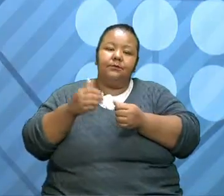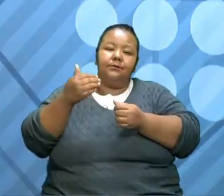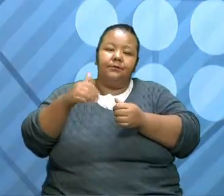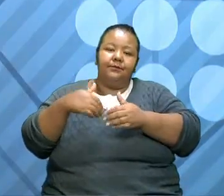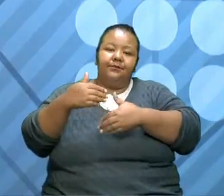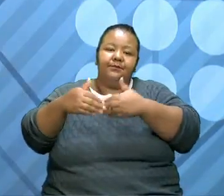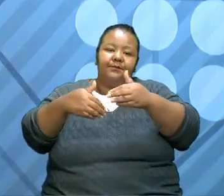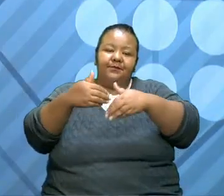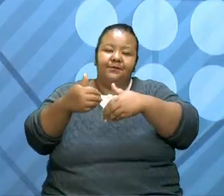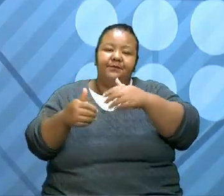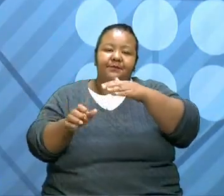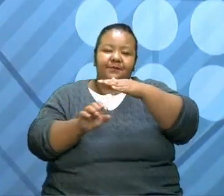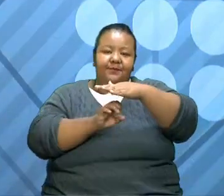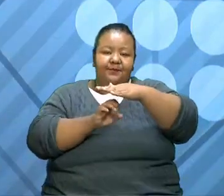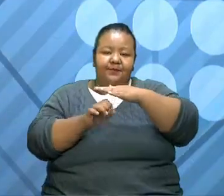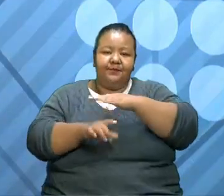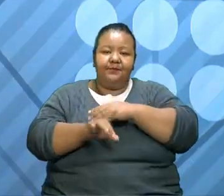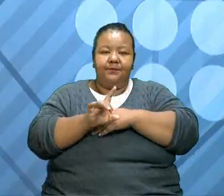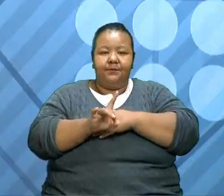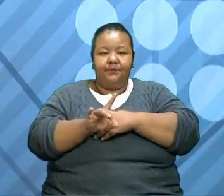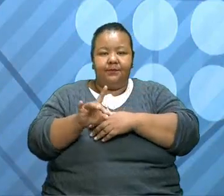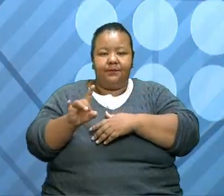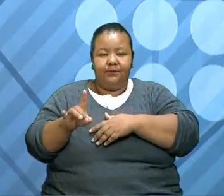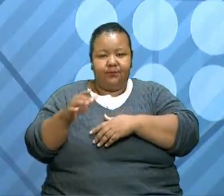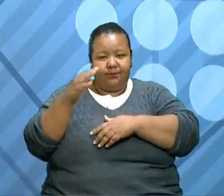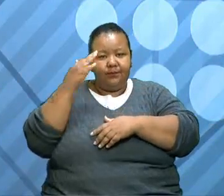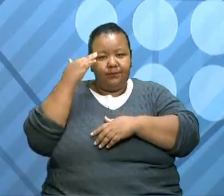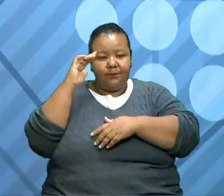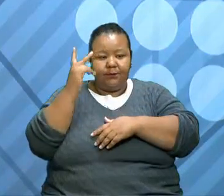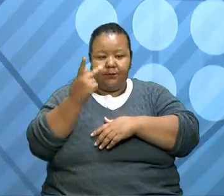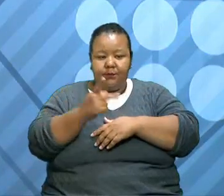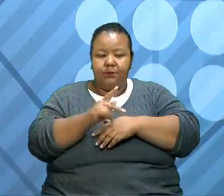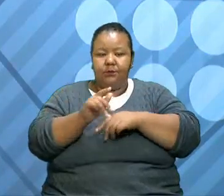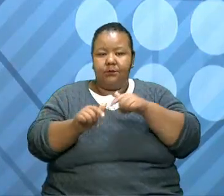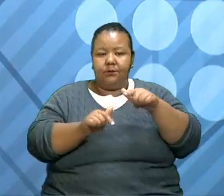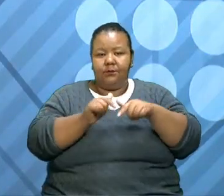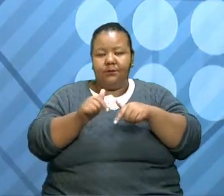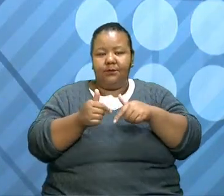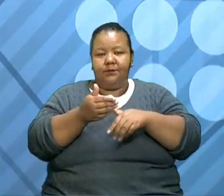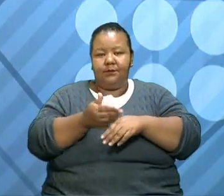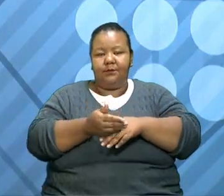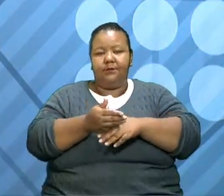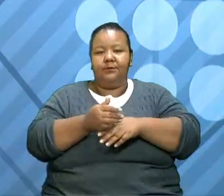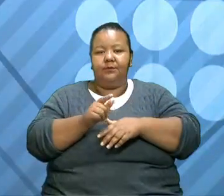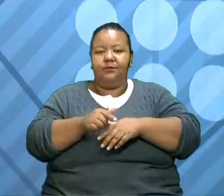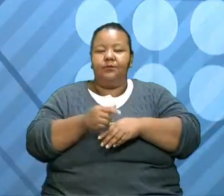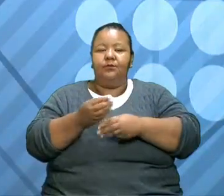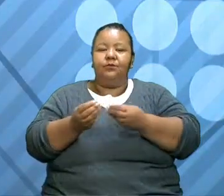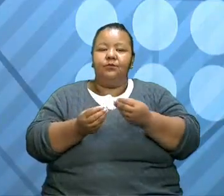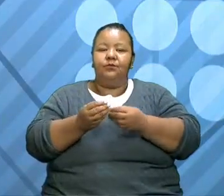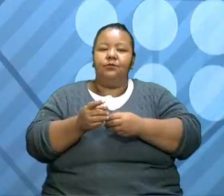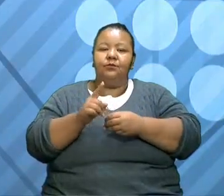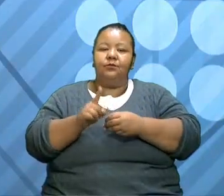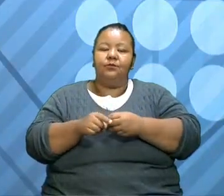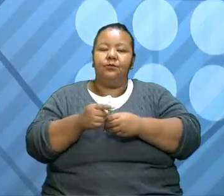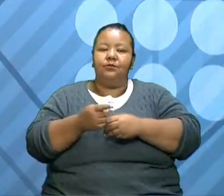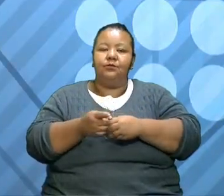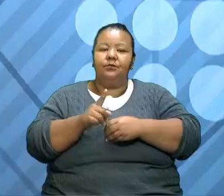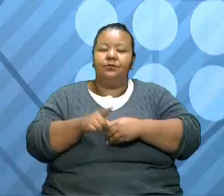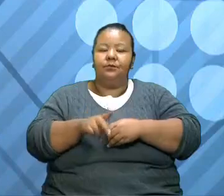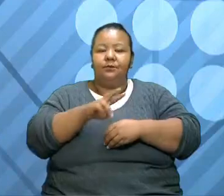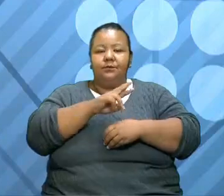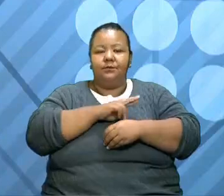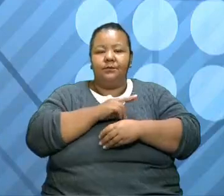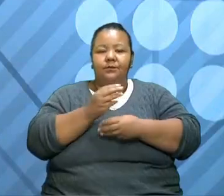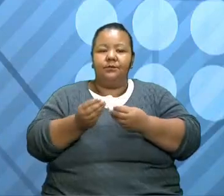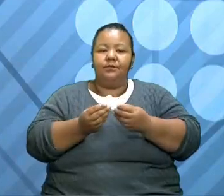desse processo organizacional. Cada um tem que saber qual é a sua função dentro desse processo e qual te compete. Então,